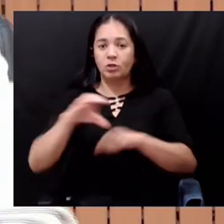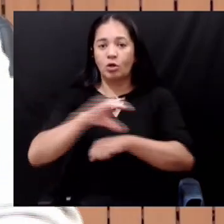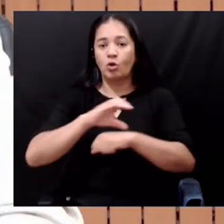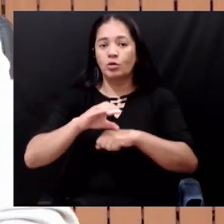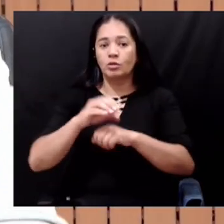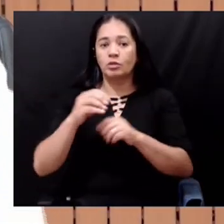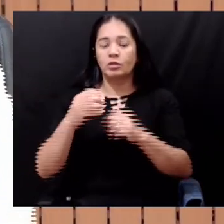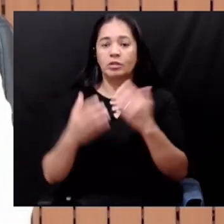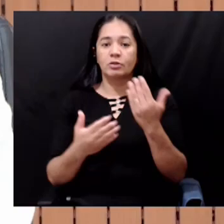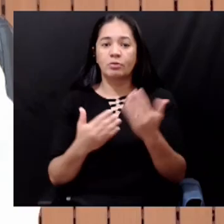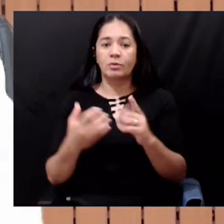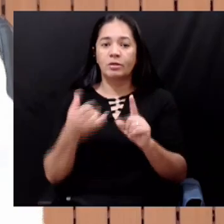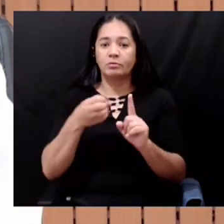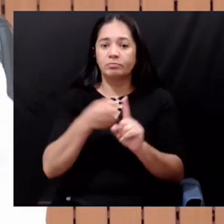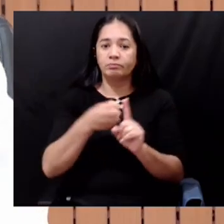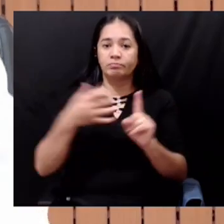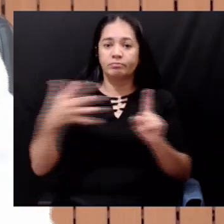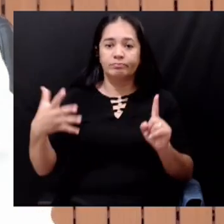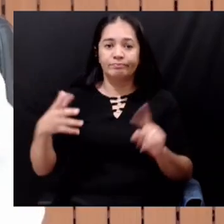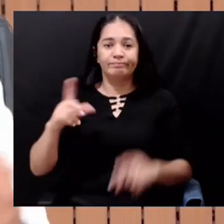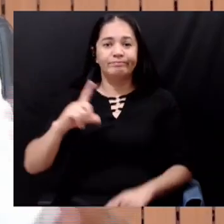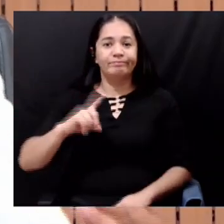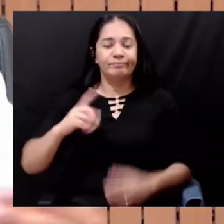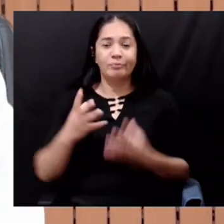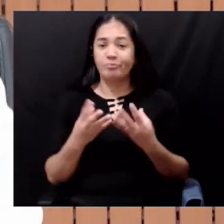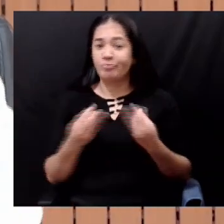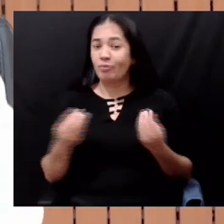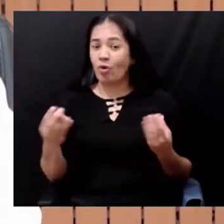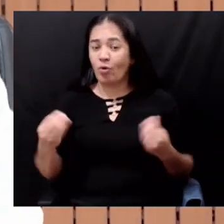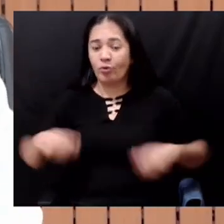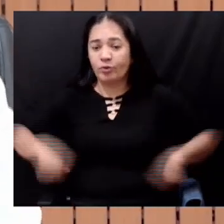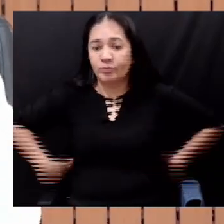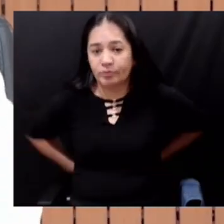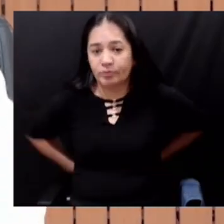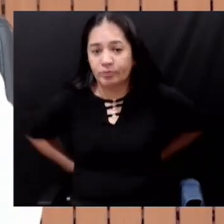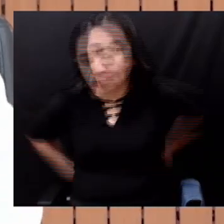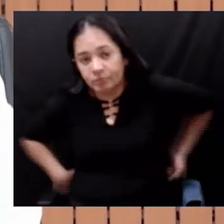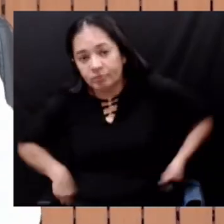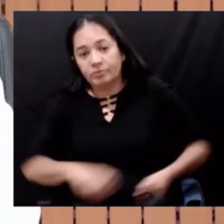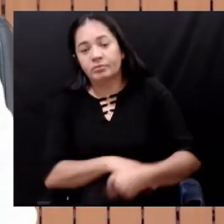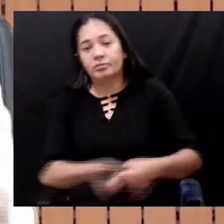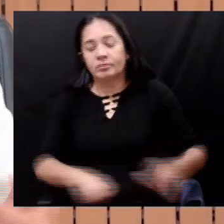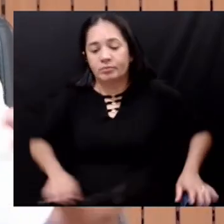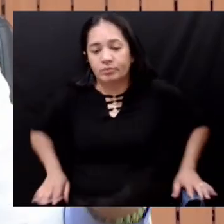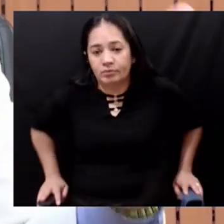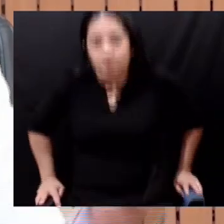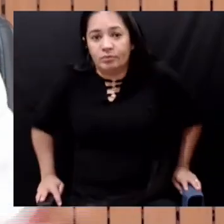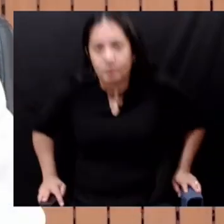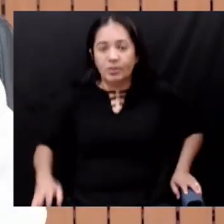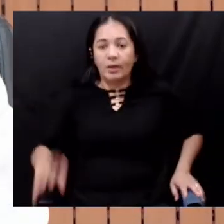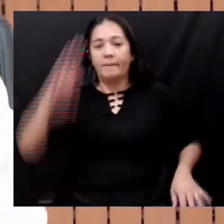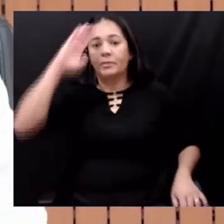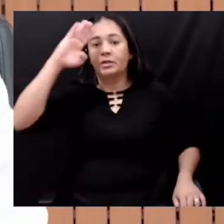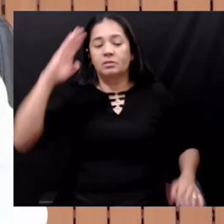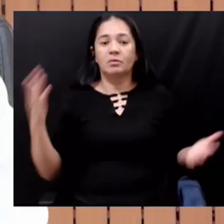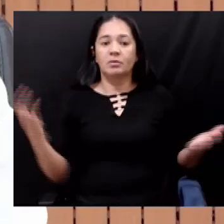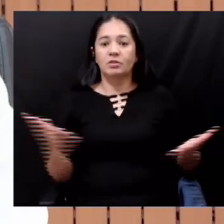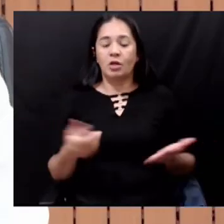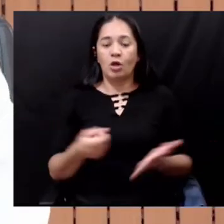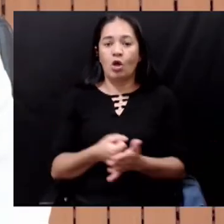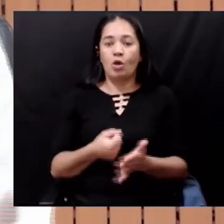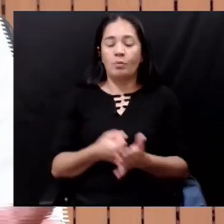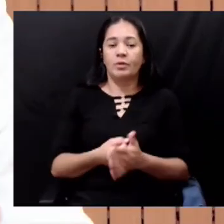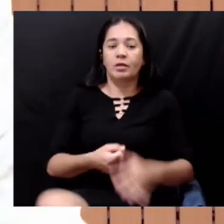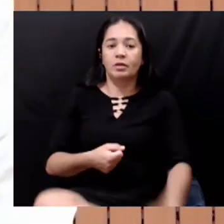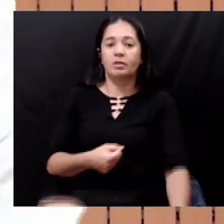existem muitos, ainda mais agora com a perspectiva da obrigatoriedade, né, da curricularização da extensão. Isso tem